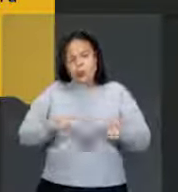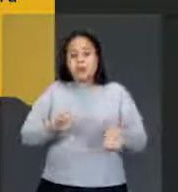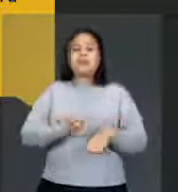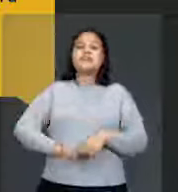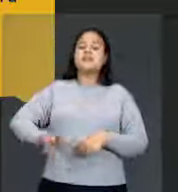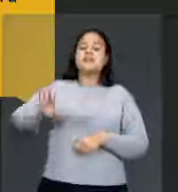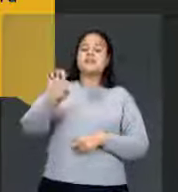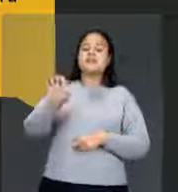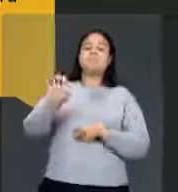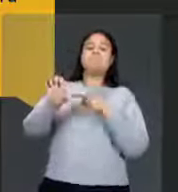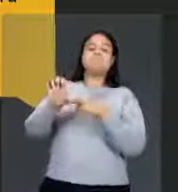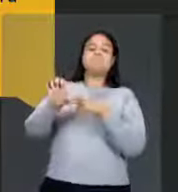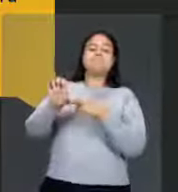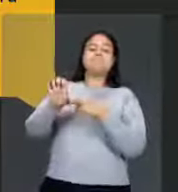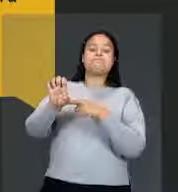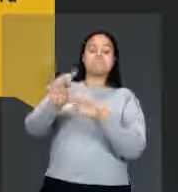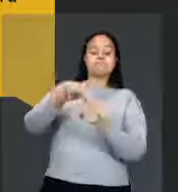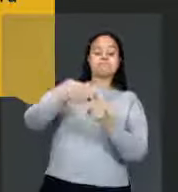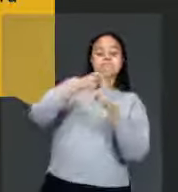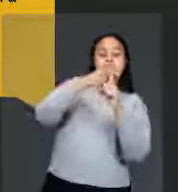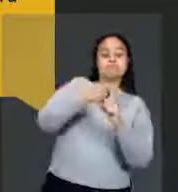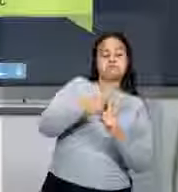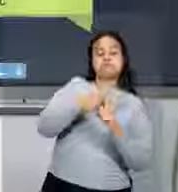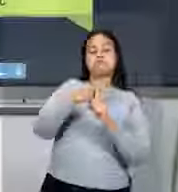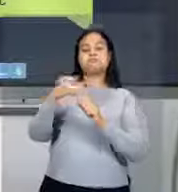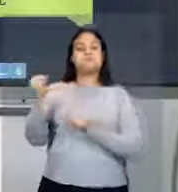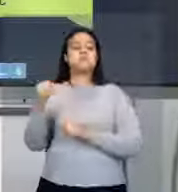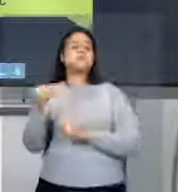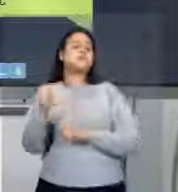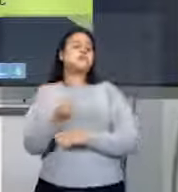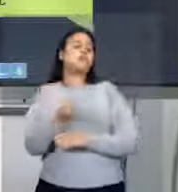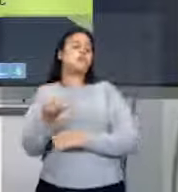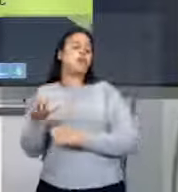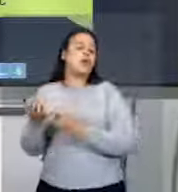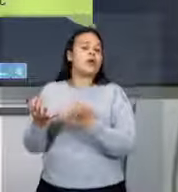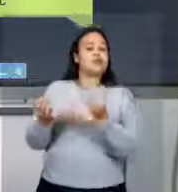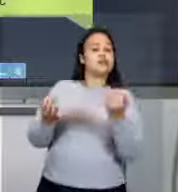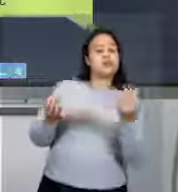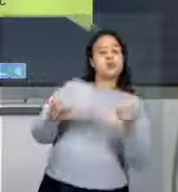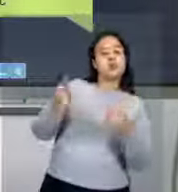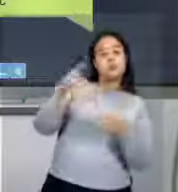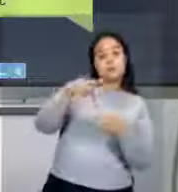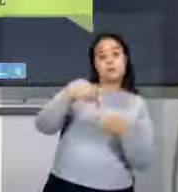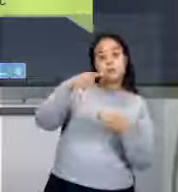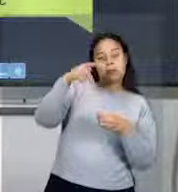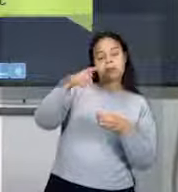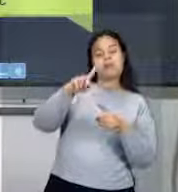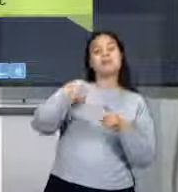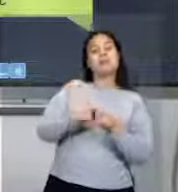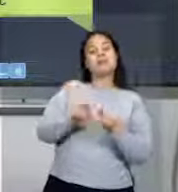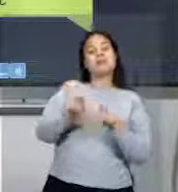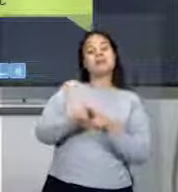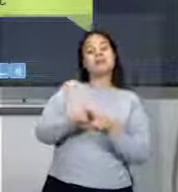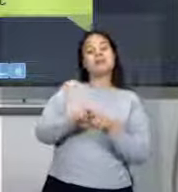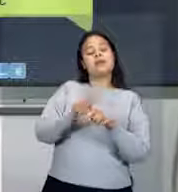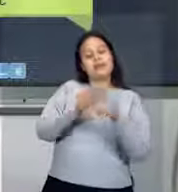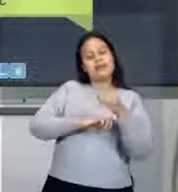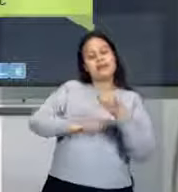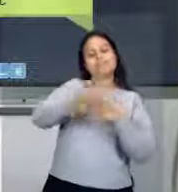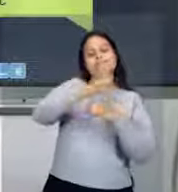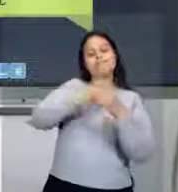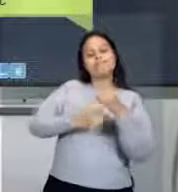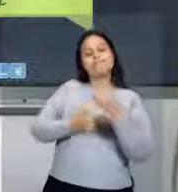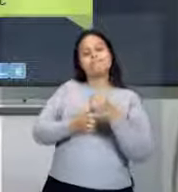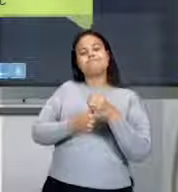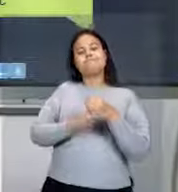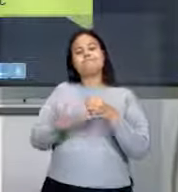E é a carga elementar, que é o módulo da carga de um próton e o módulo da carga de um elétron. O